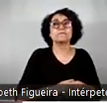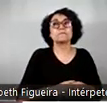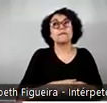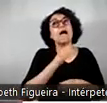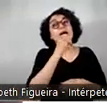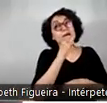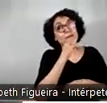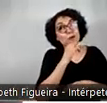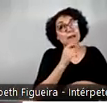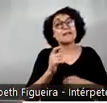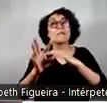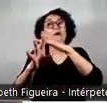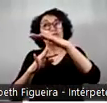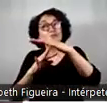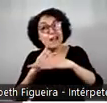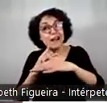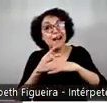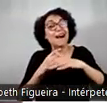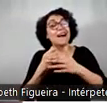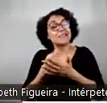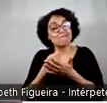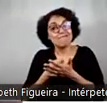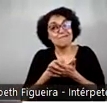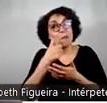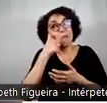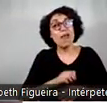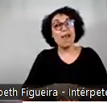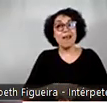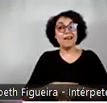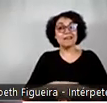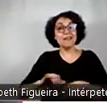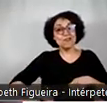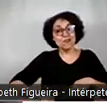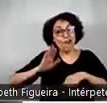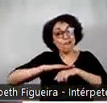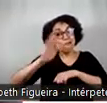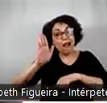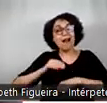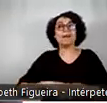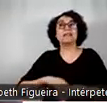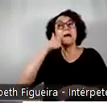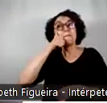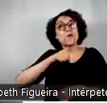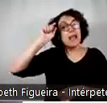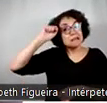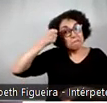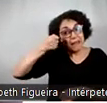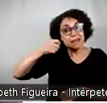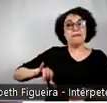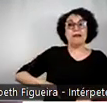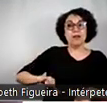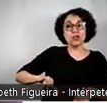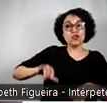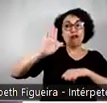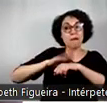refugiadas mulheres pretas, né, elas sofrem muito mais com essa questão do racismo e das violências institucionais que são arraigadas no